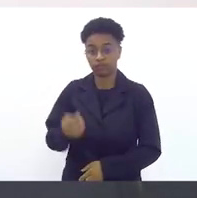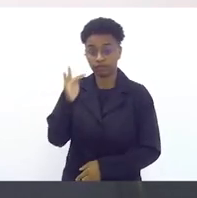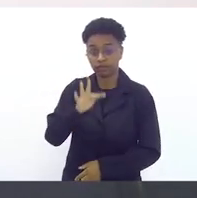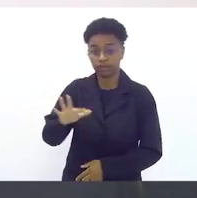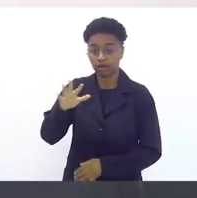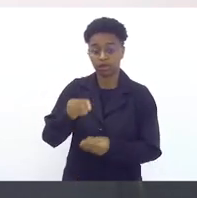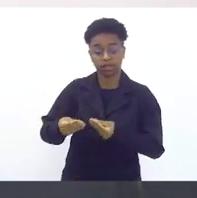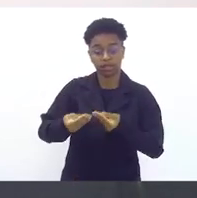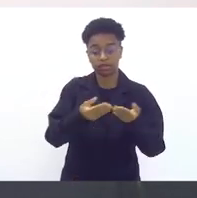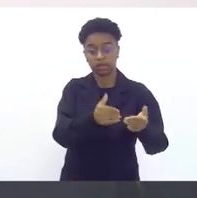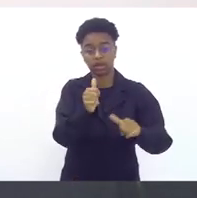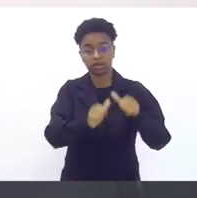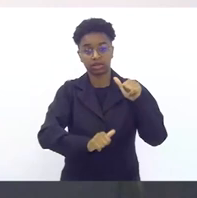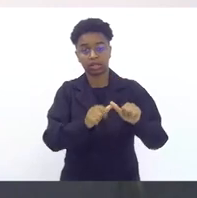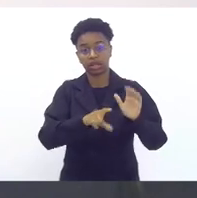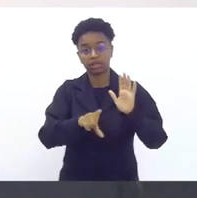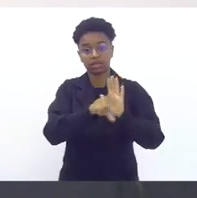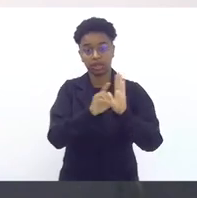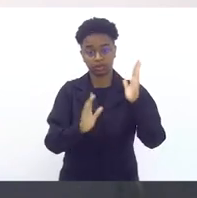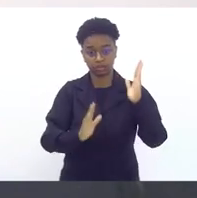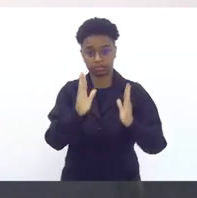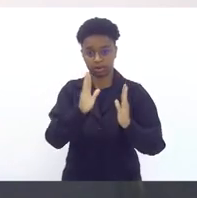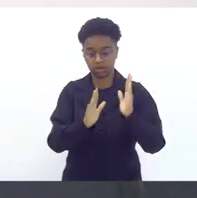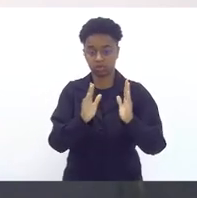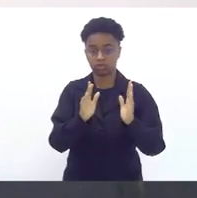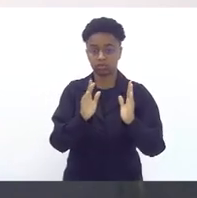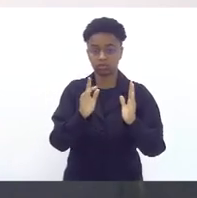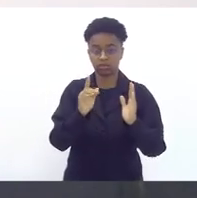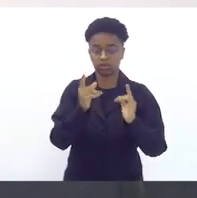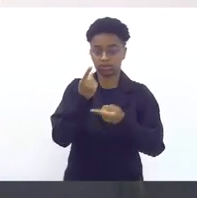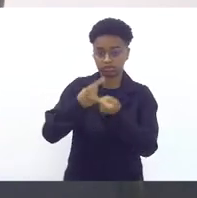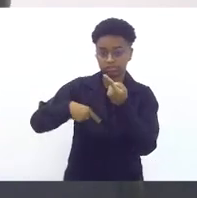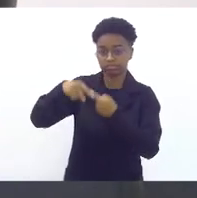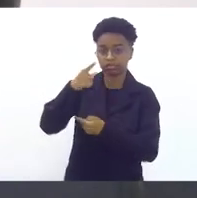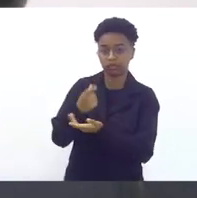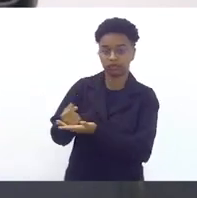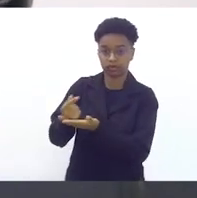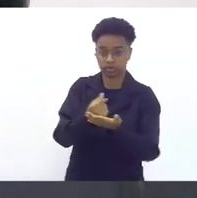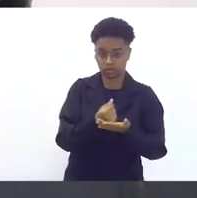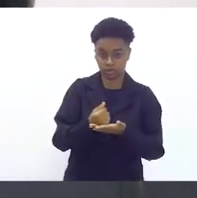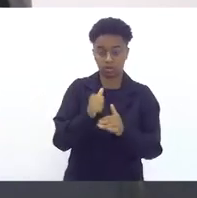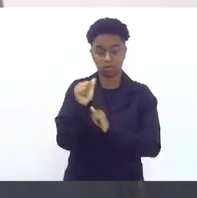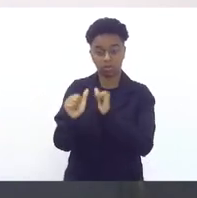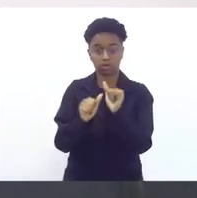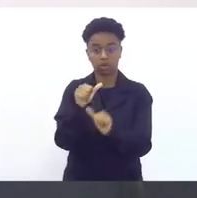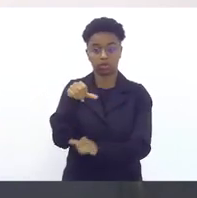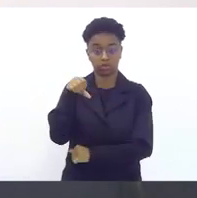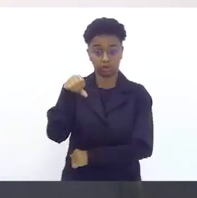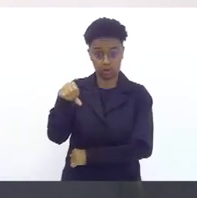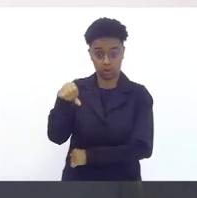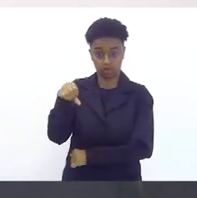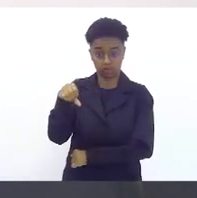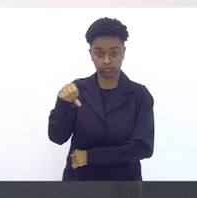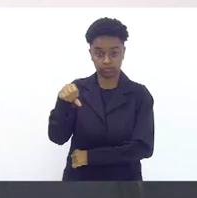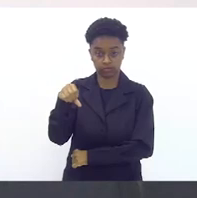lei complementar do regime de recuperação fiscal, passando de 9